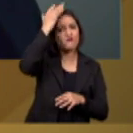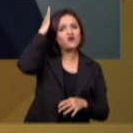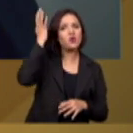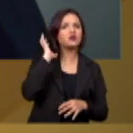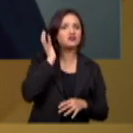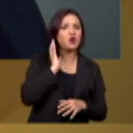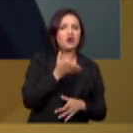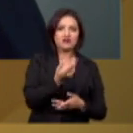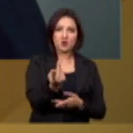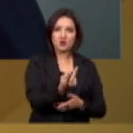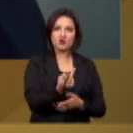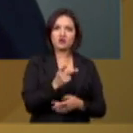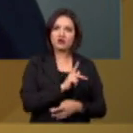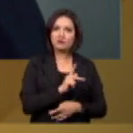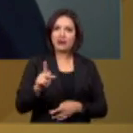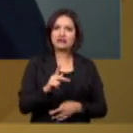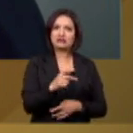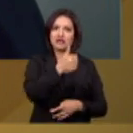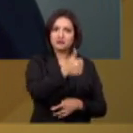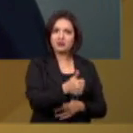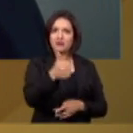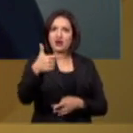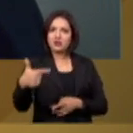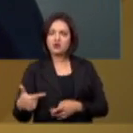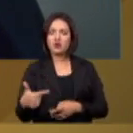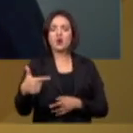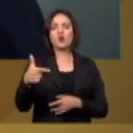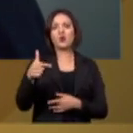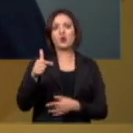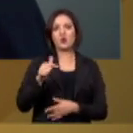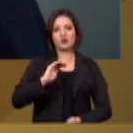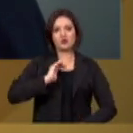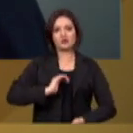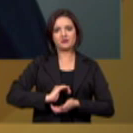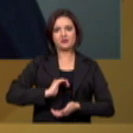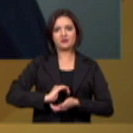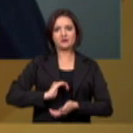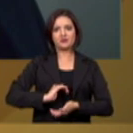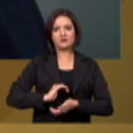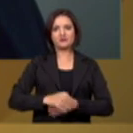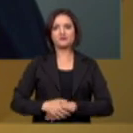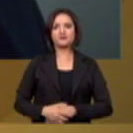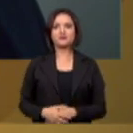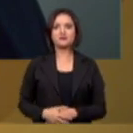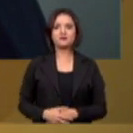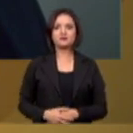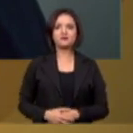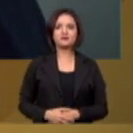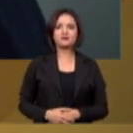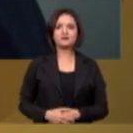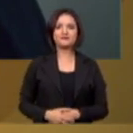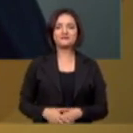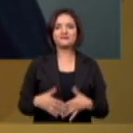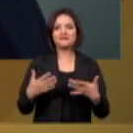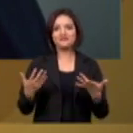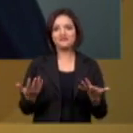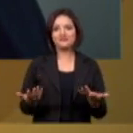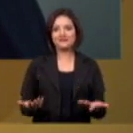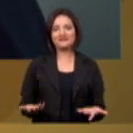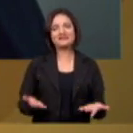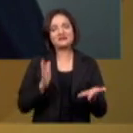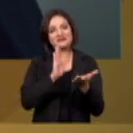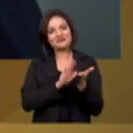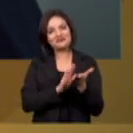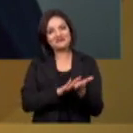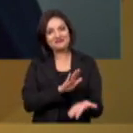respectivamente presidente e vice-presidente do supremo tribunal federal e o sincero